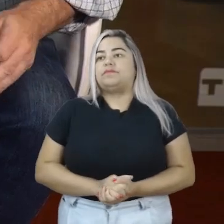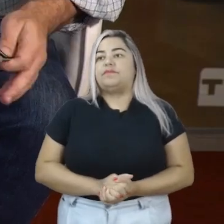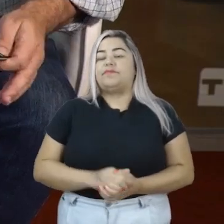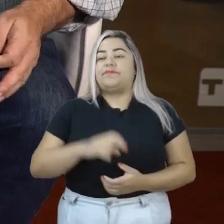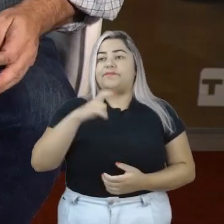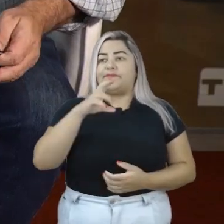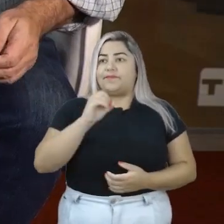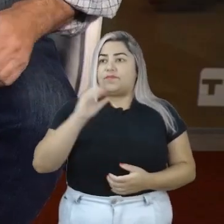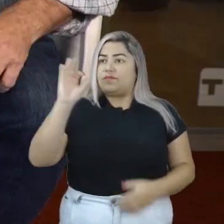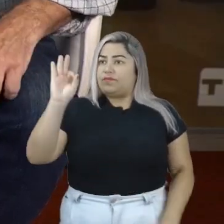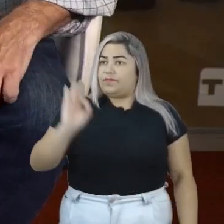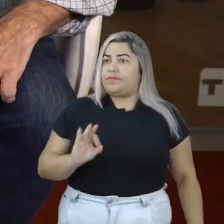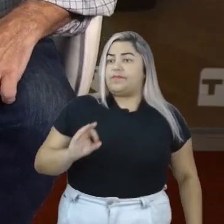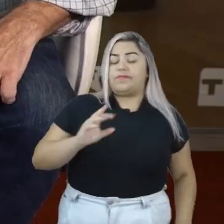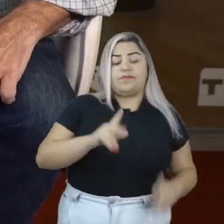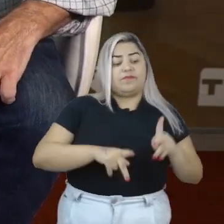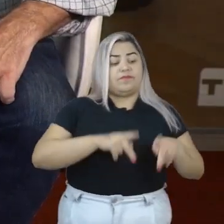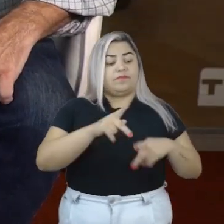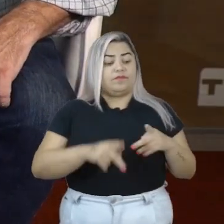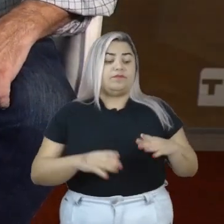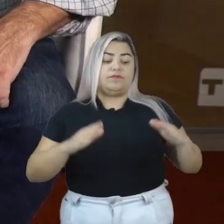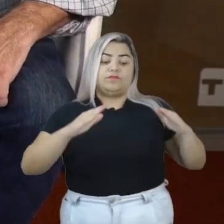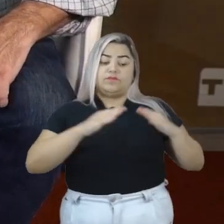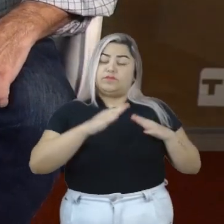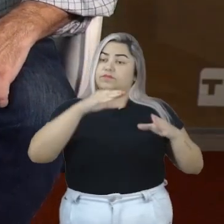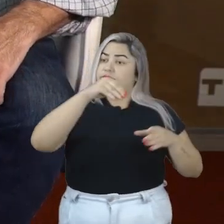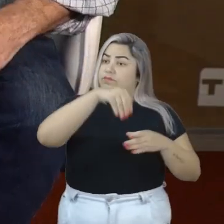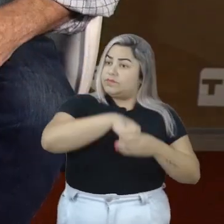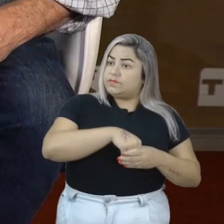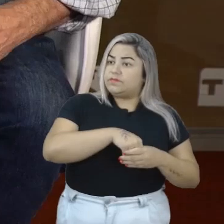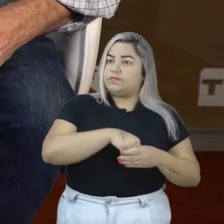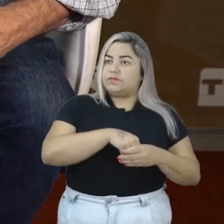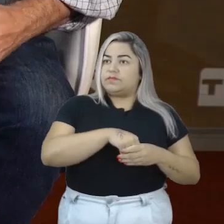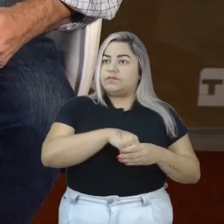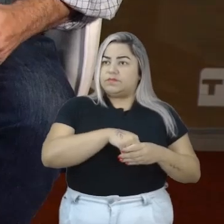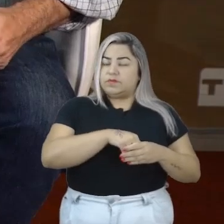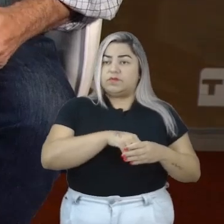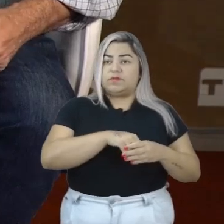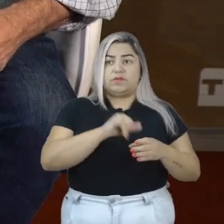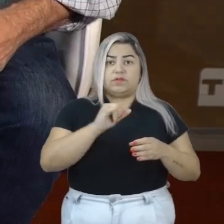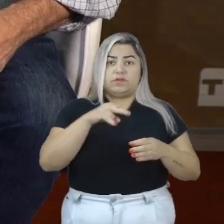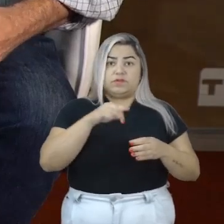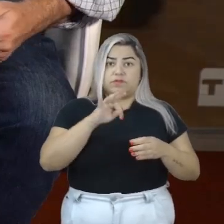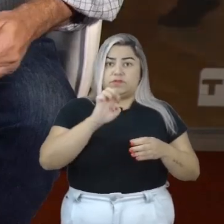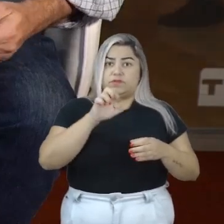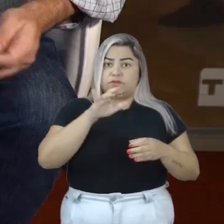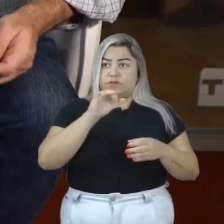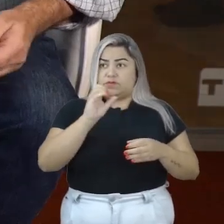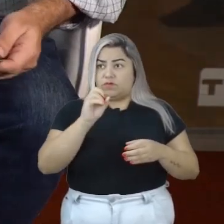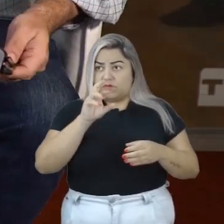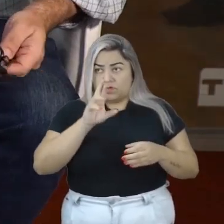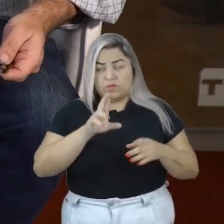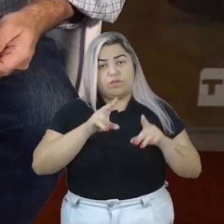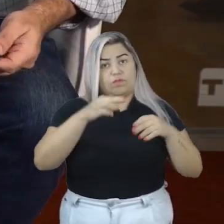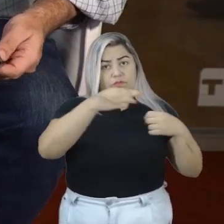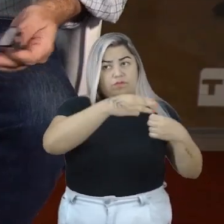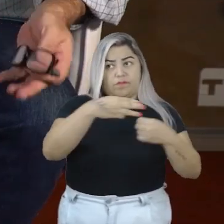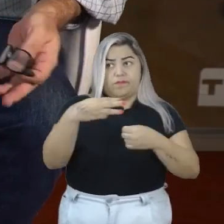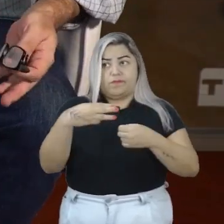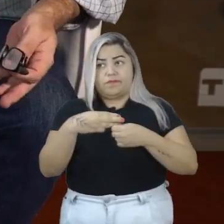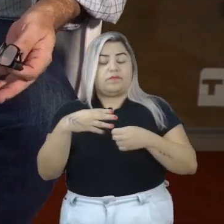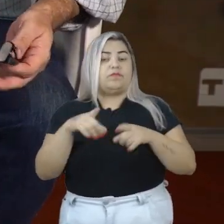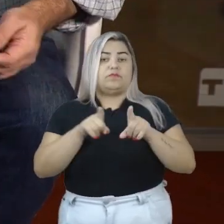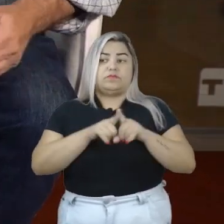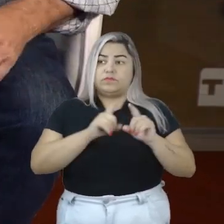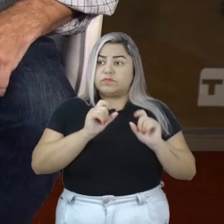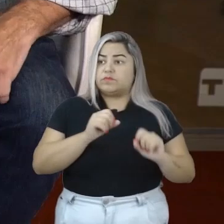50% da população brasileira mora no interior. Nós temos uma enorme, né, quantidade de municípios, são municípios de menos de